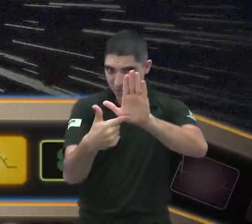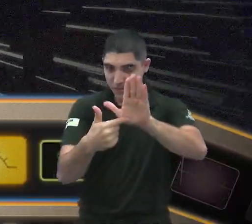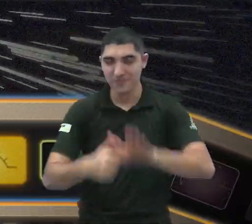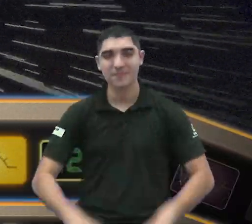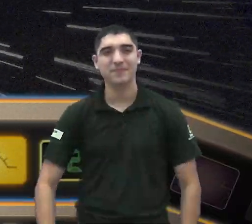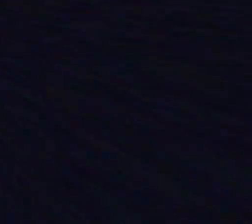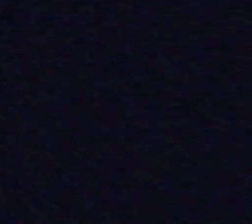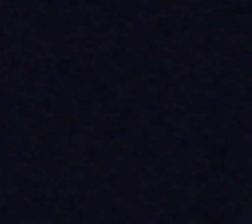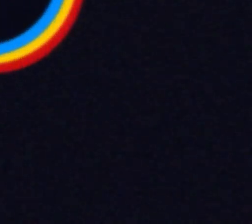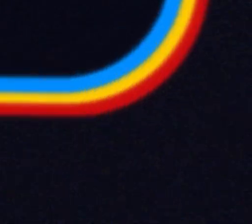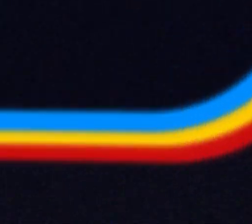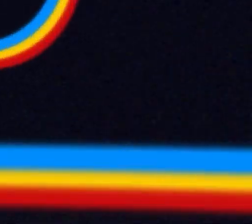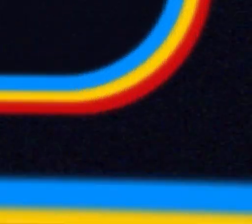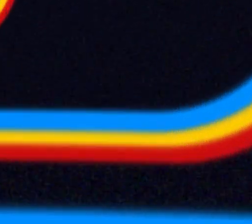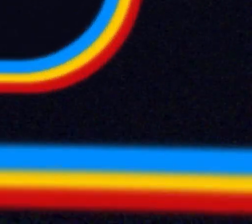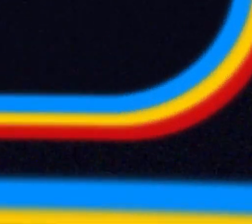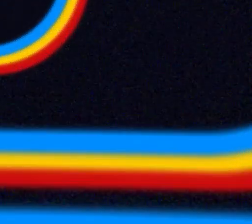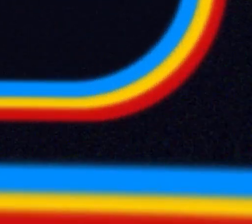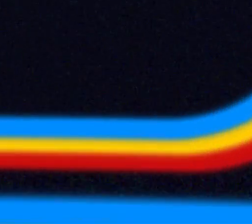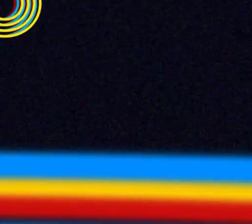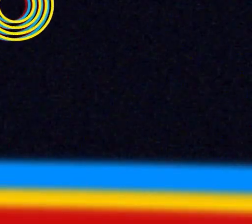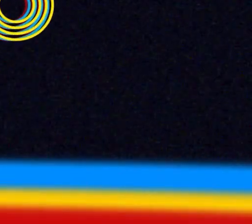que já já eu te conto.